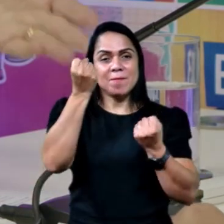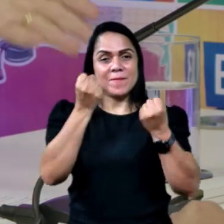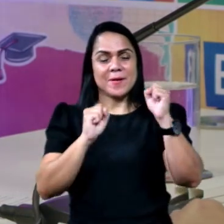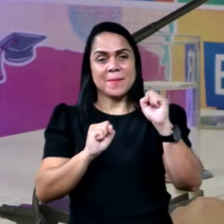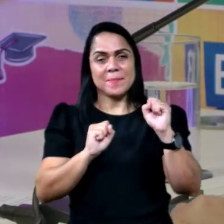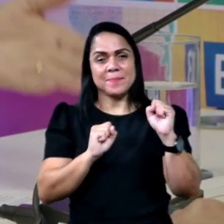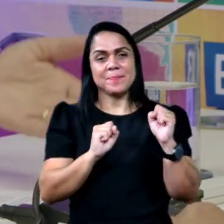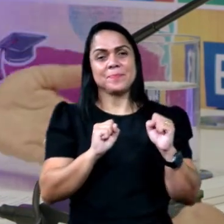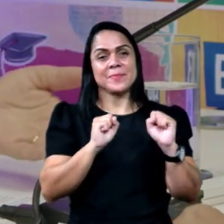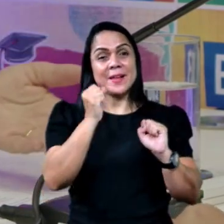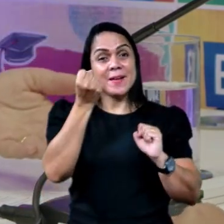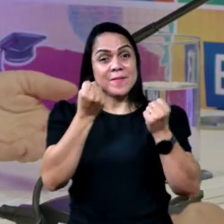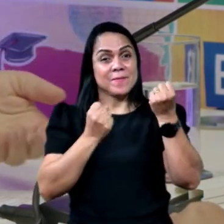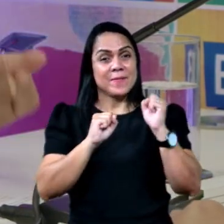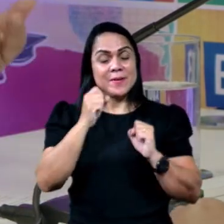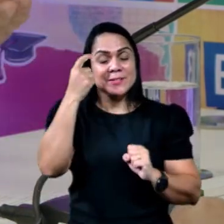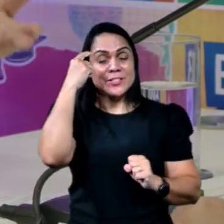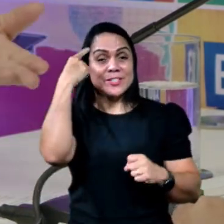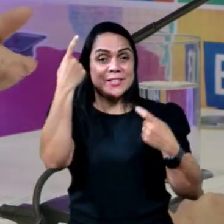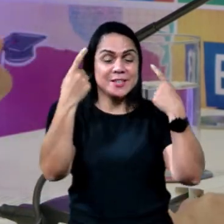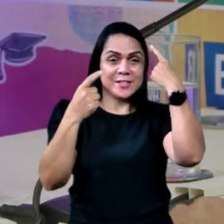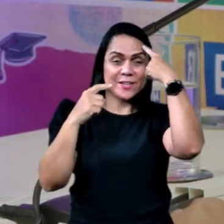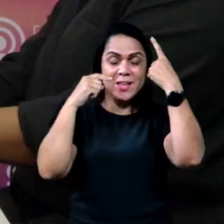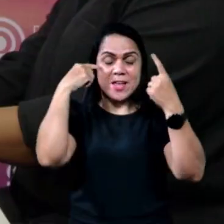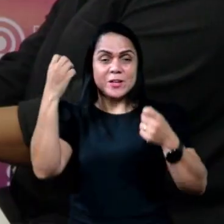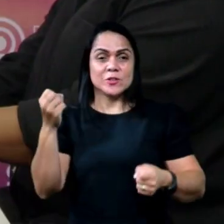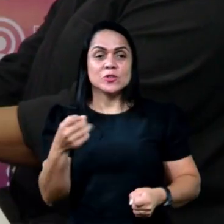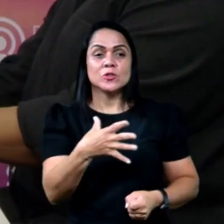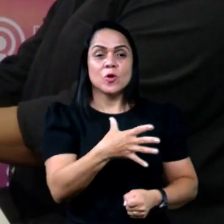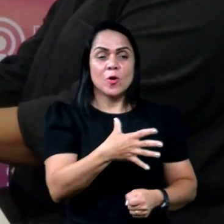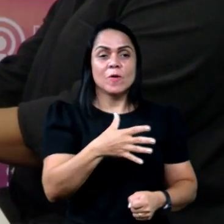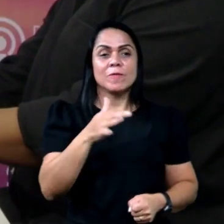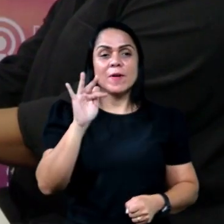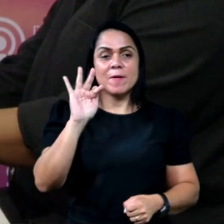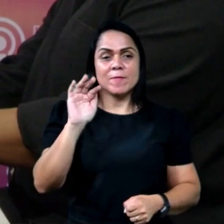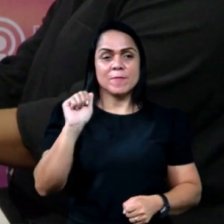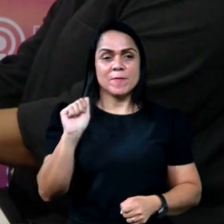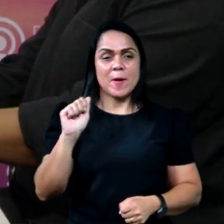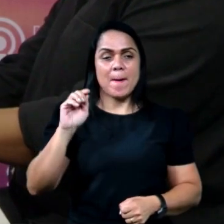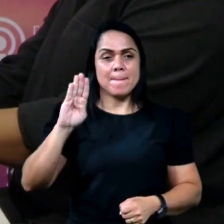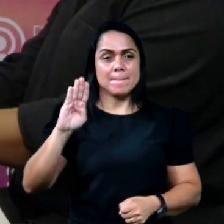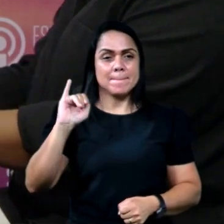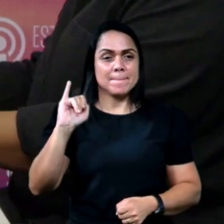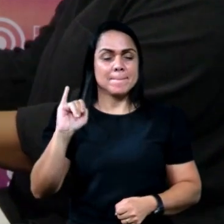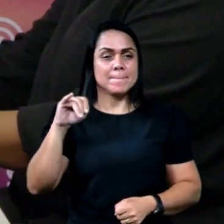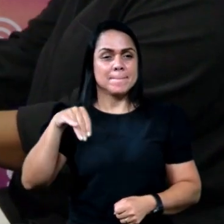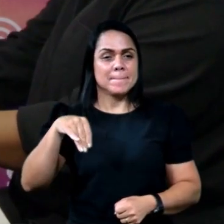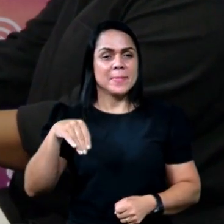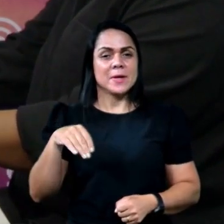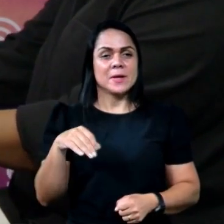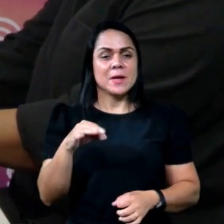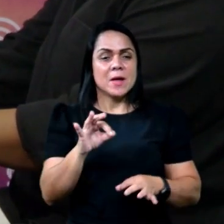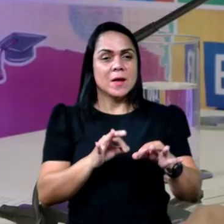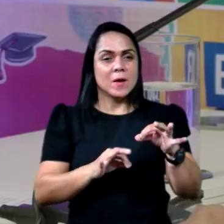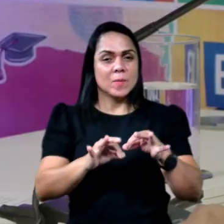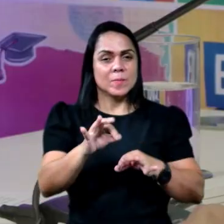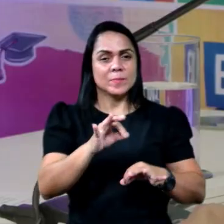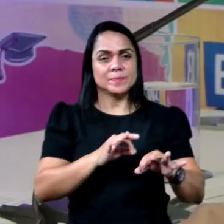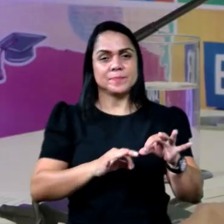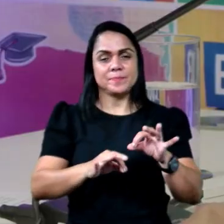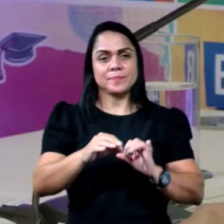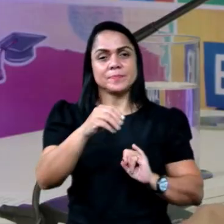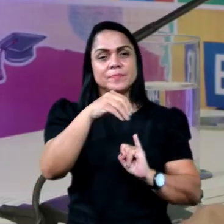ou Fábrica de Ideias Inovadoras, o Fabim, ele é um projeto da Pró-Reitoria de Pesquisa e Inovação